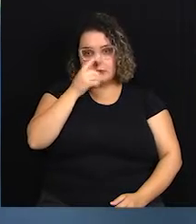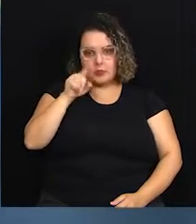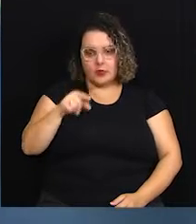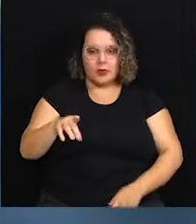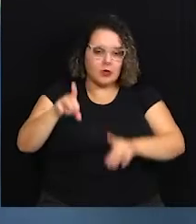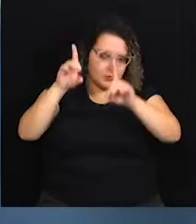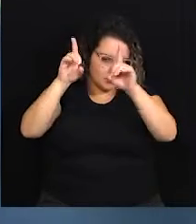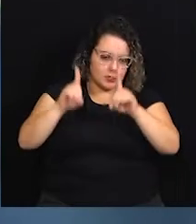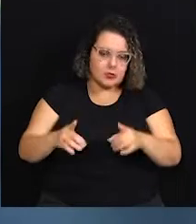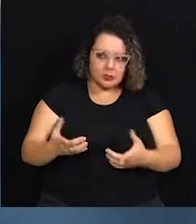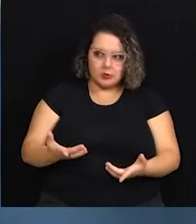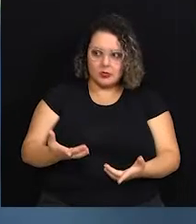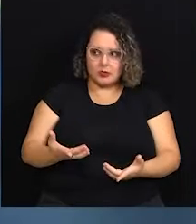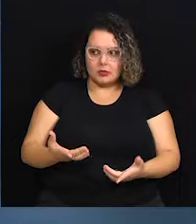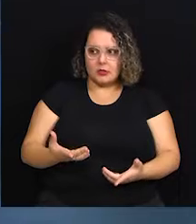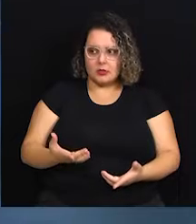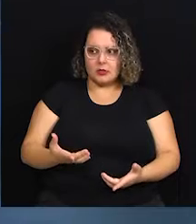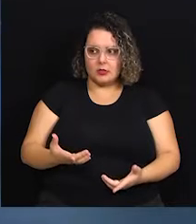deficiência